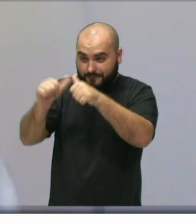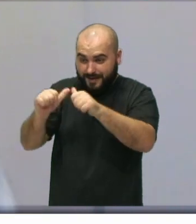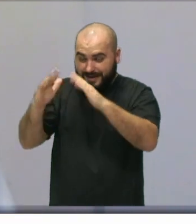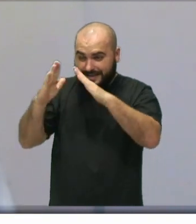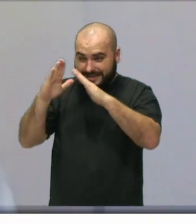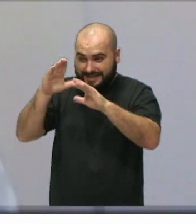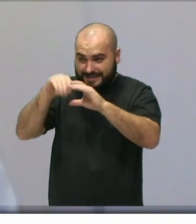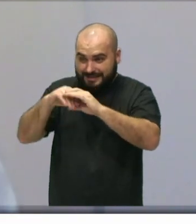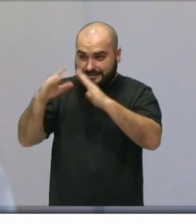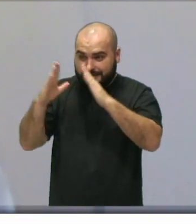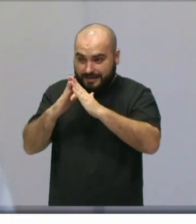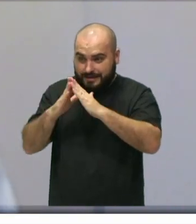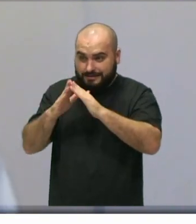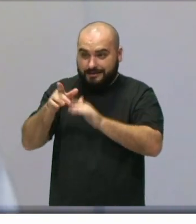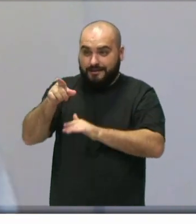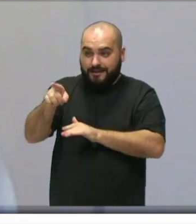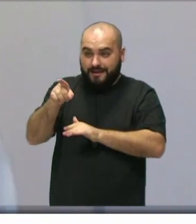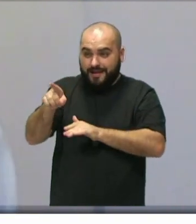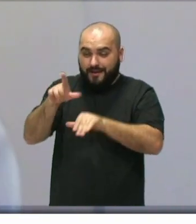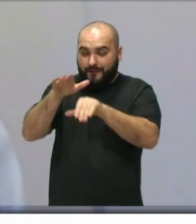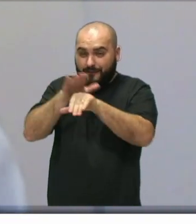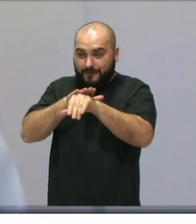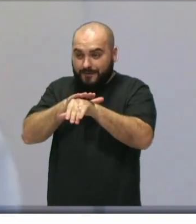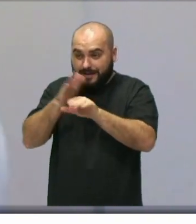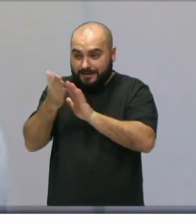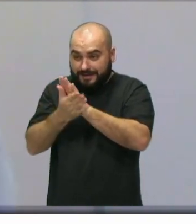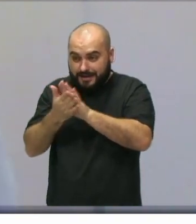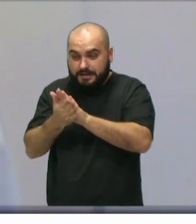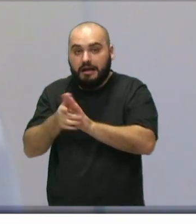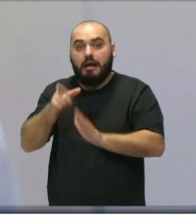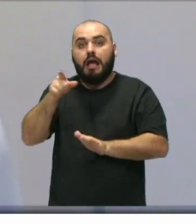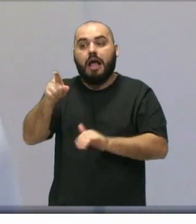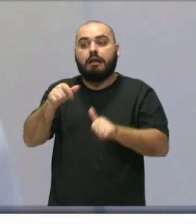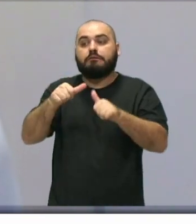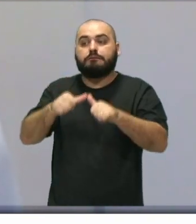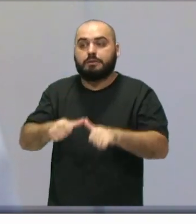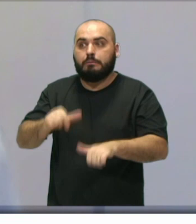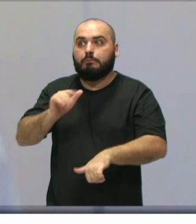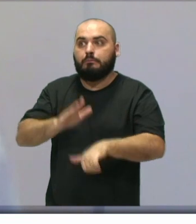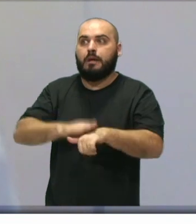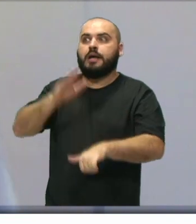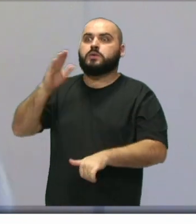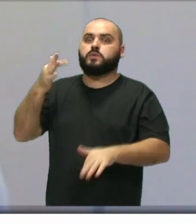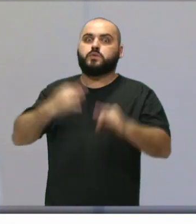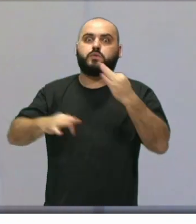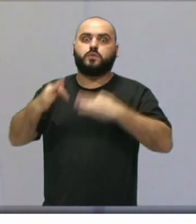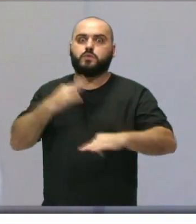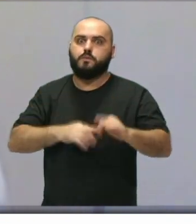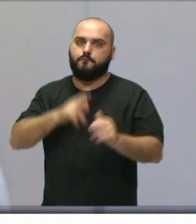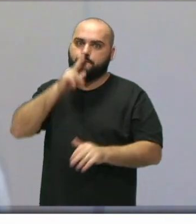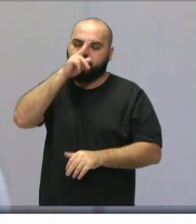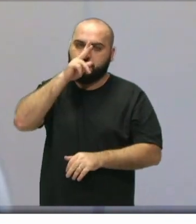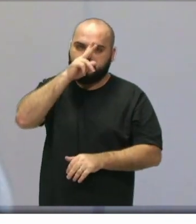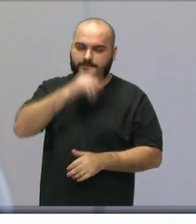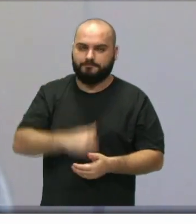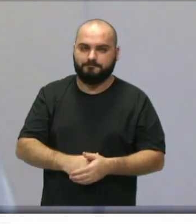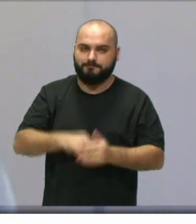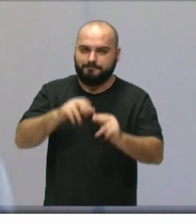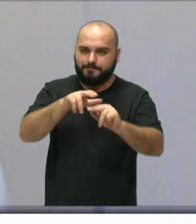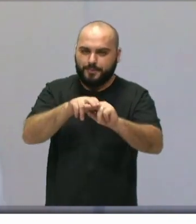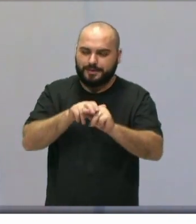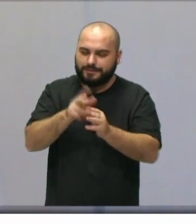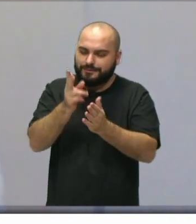quanto menos ela interage, mais doente e mais dolorosa ela vai ficar. Então, a gente sempre